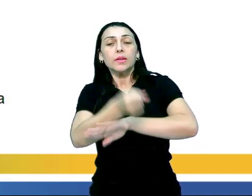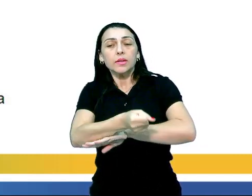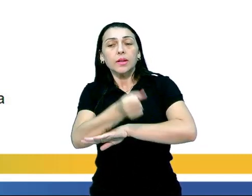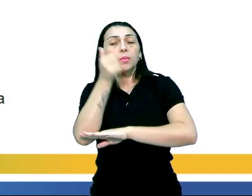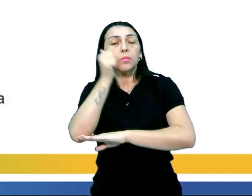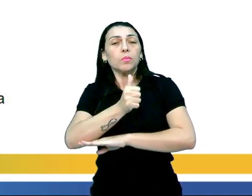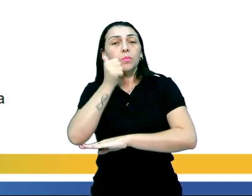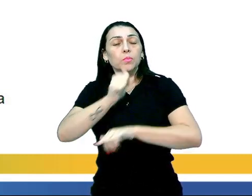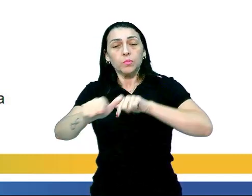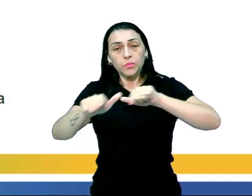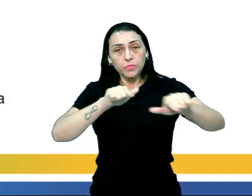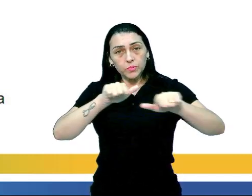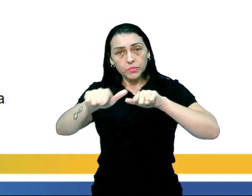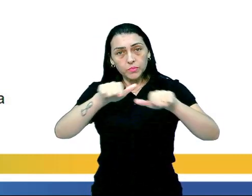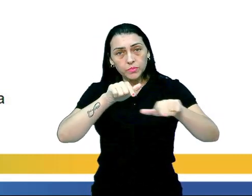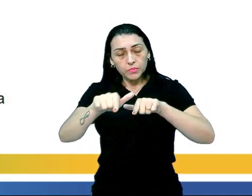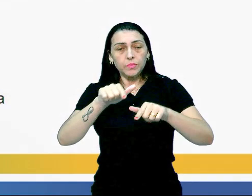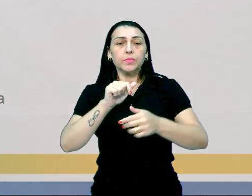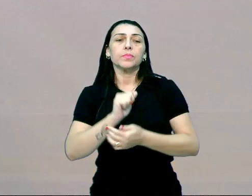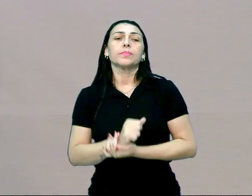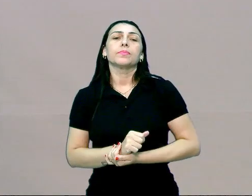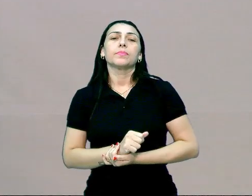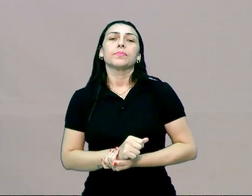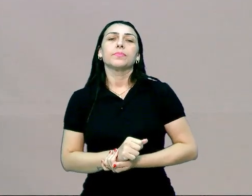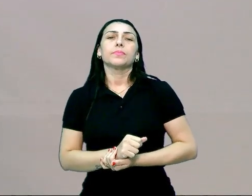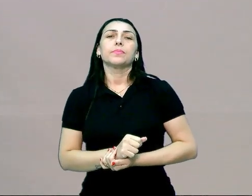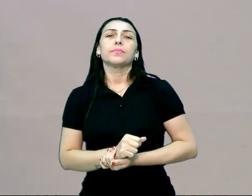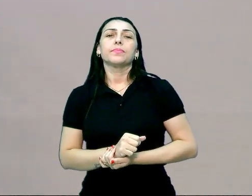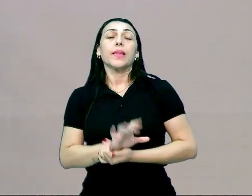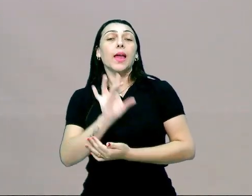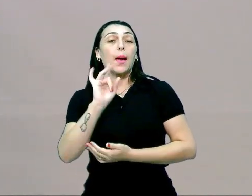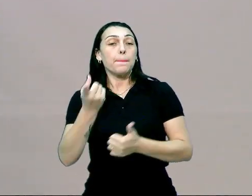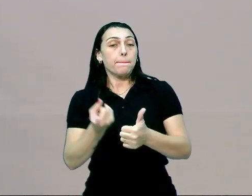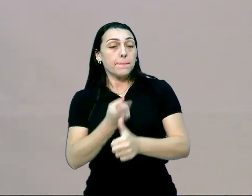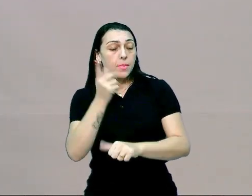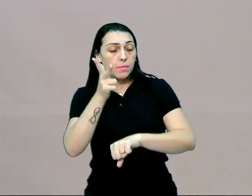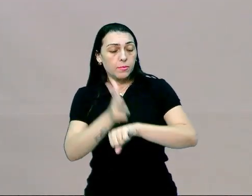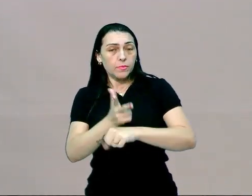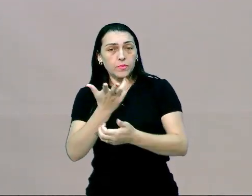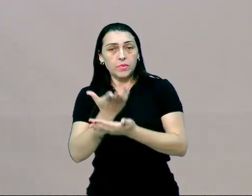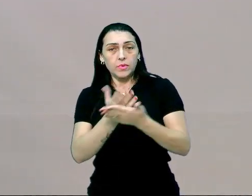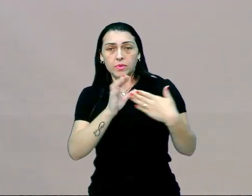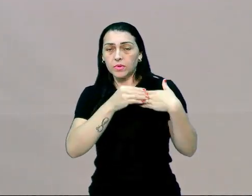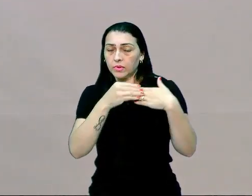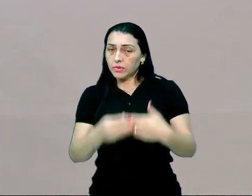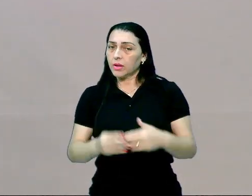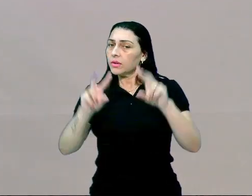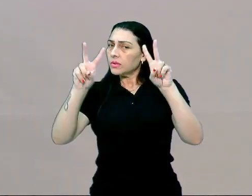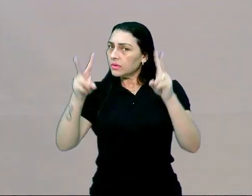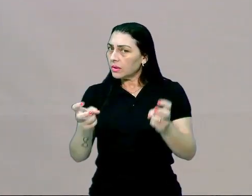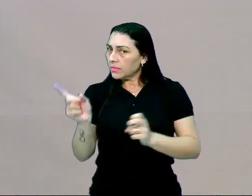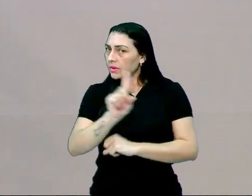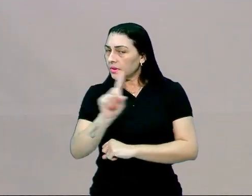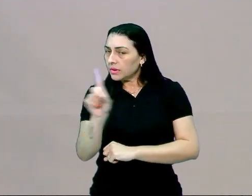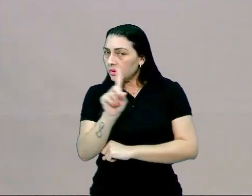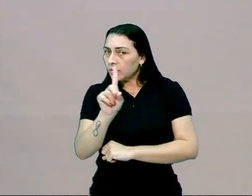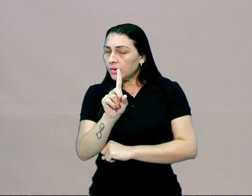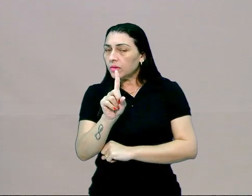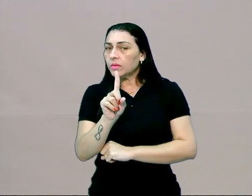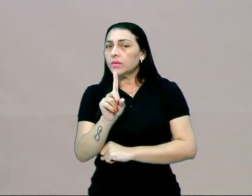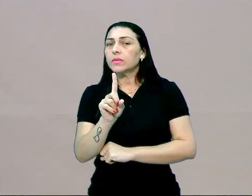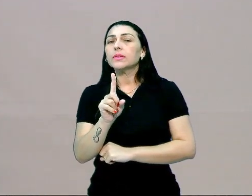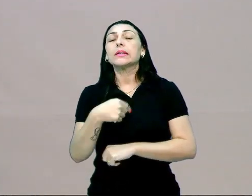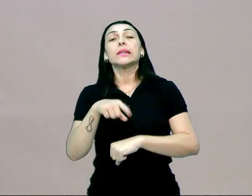inserção da mulher no mercado de trabalho. E não é a primeira videoaula que eu trato a respeito disso.